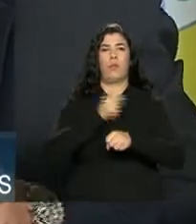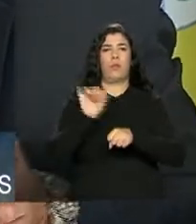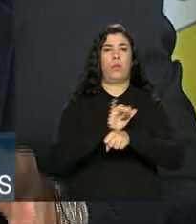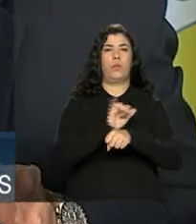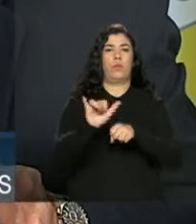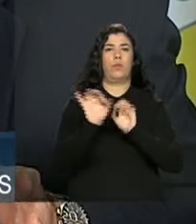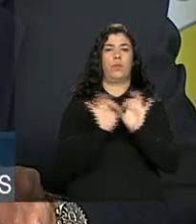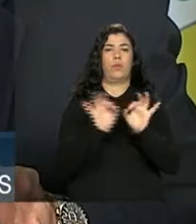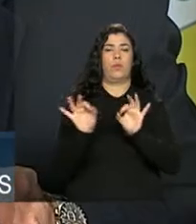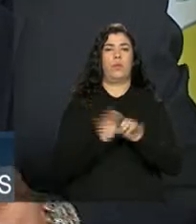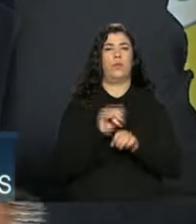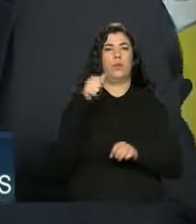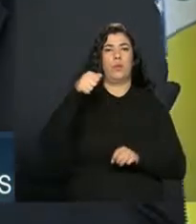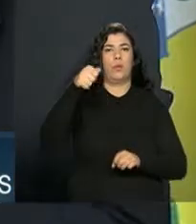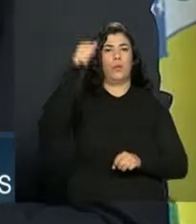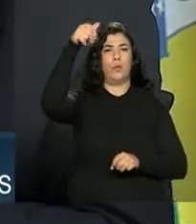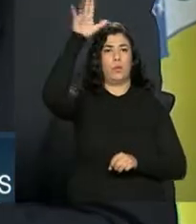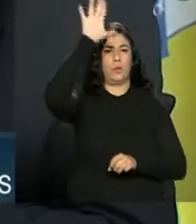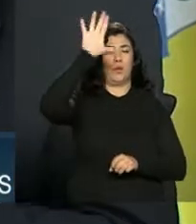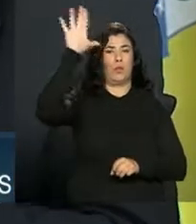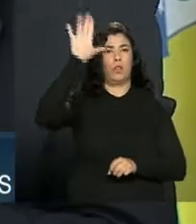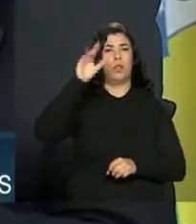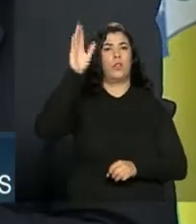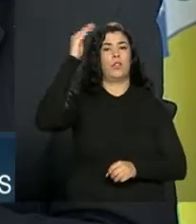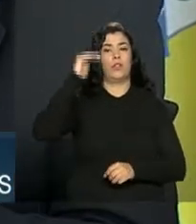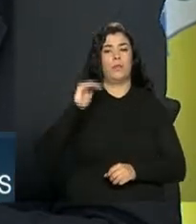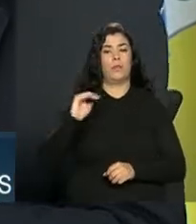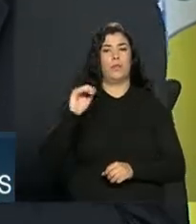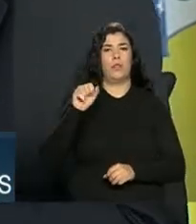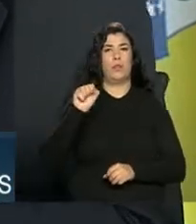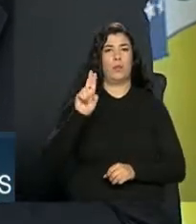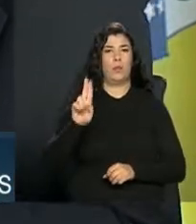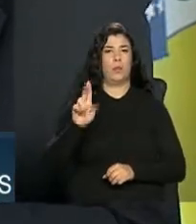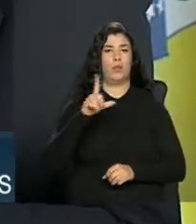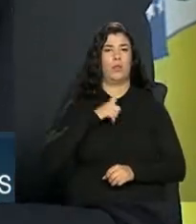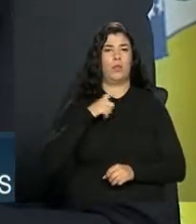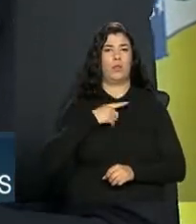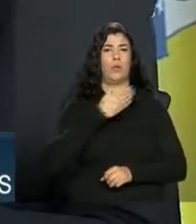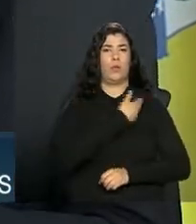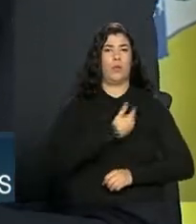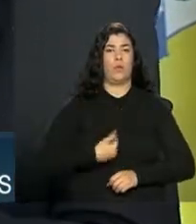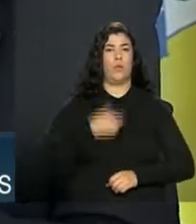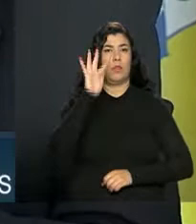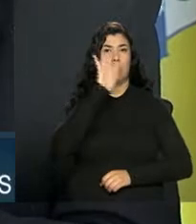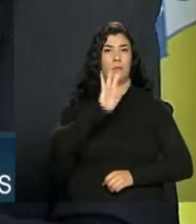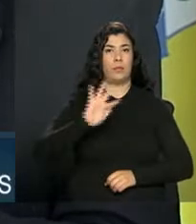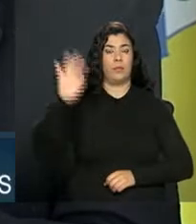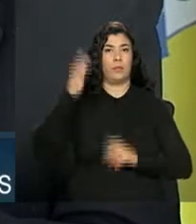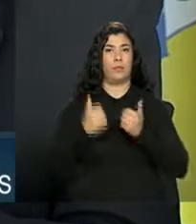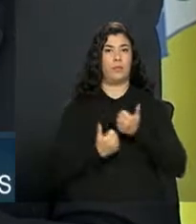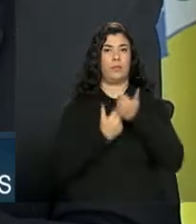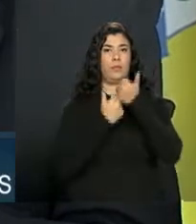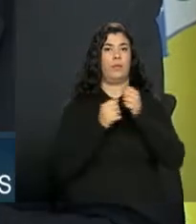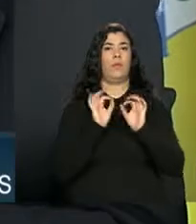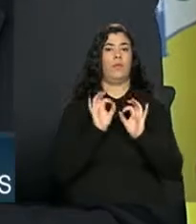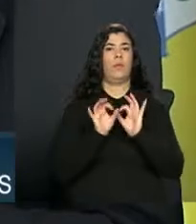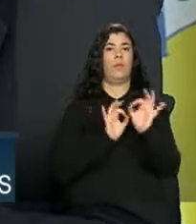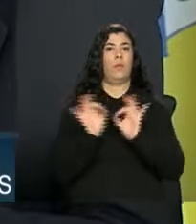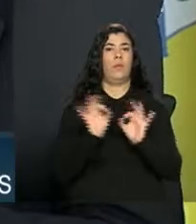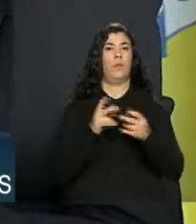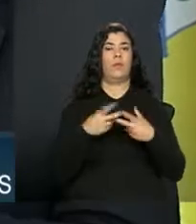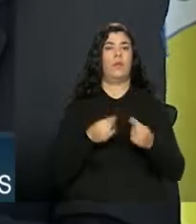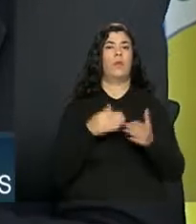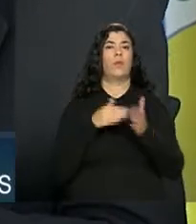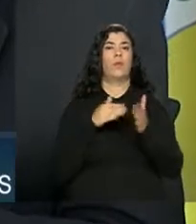região Nordeste na região sudeste Governo Federal tem apoiado naquilo que os estados têm apresentado de projeto